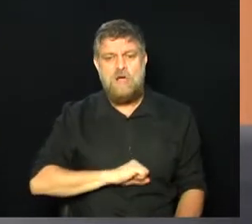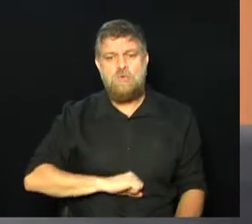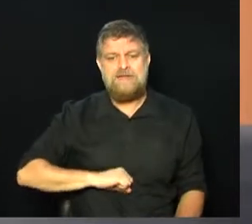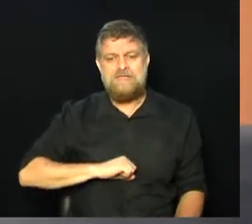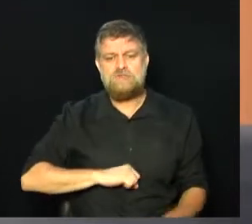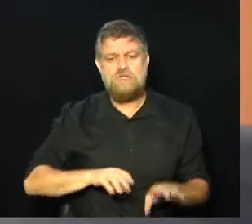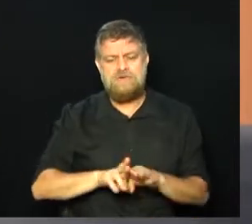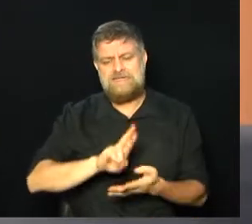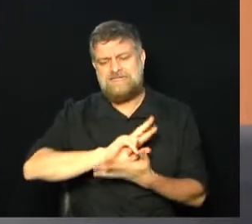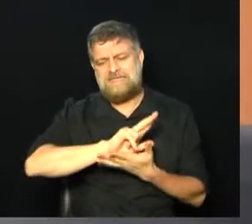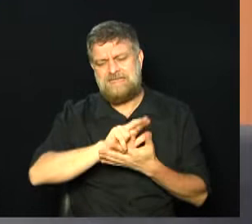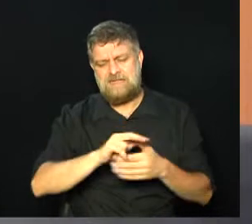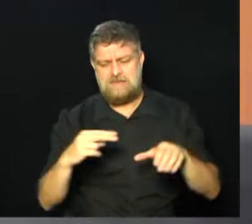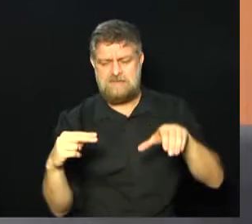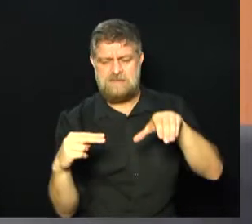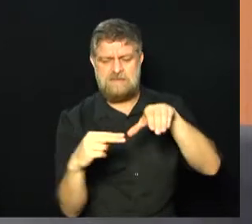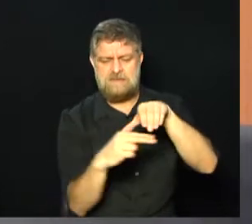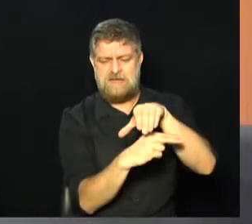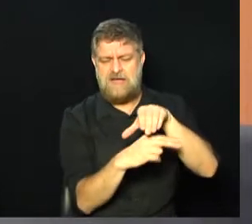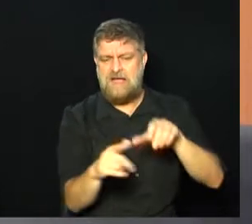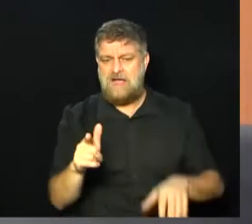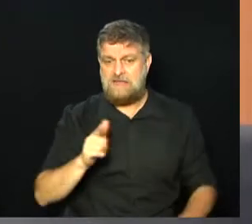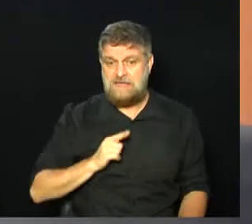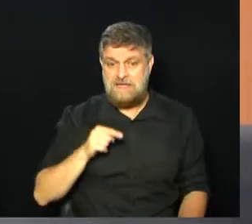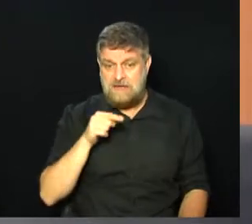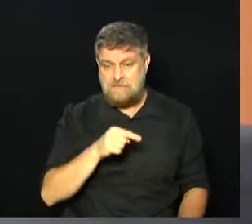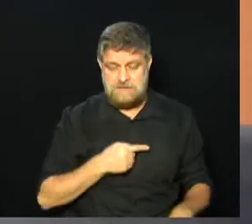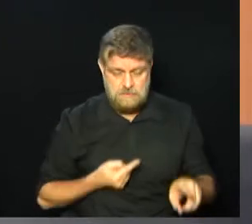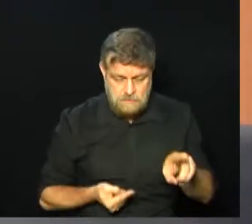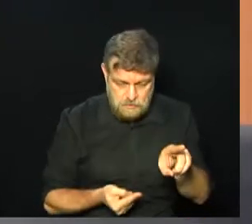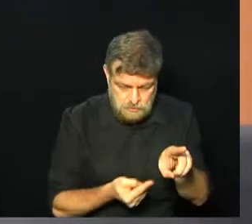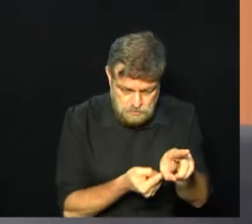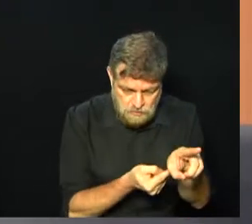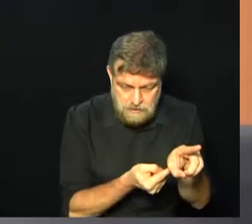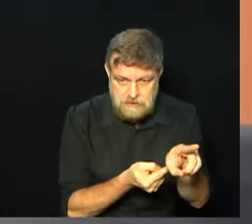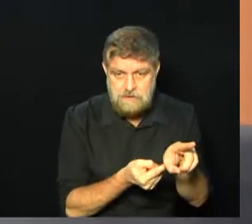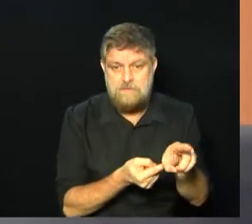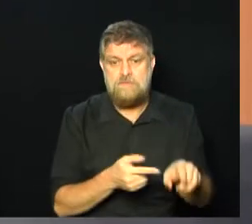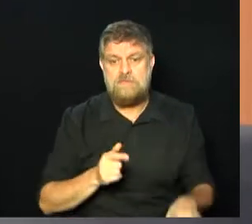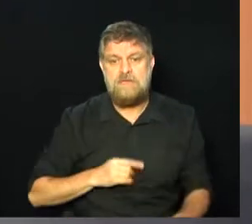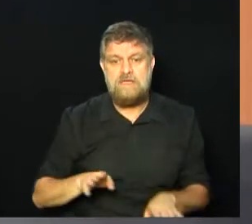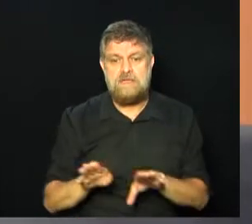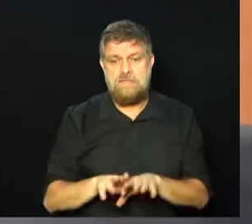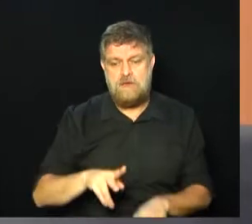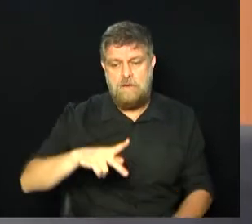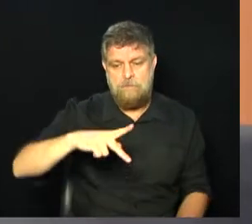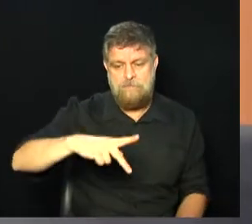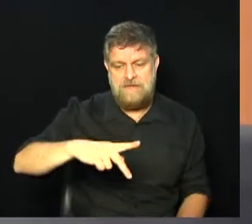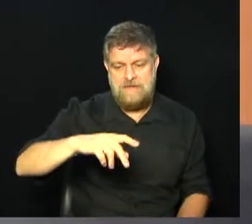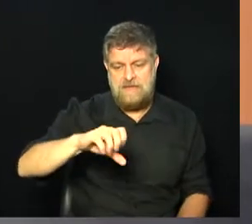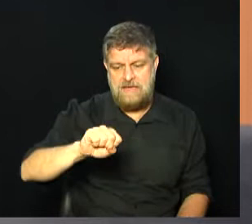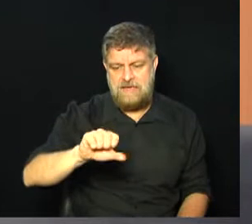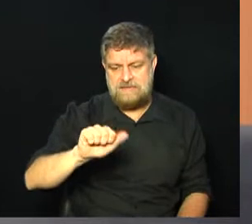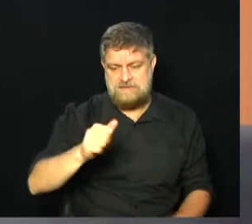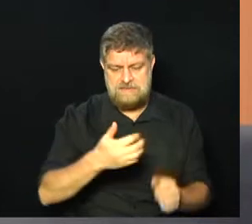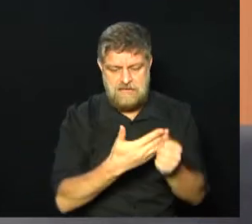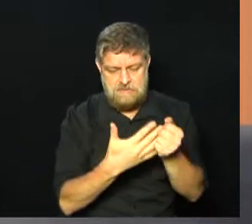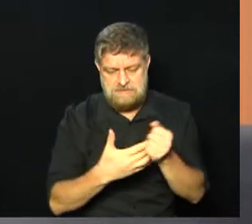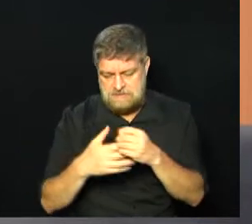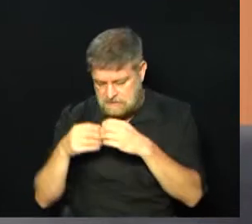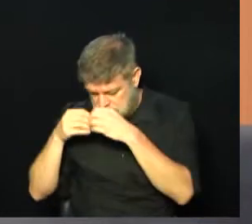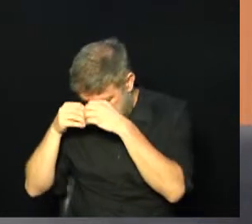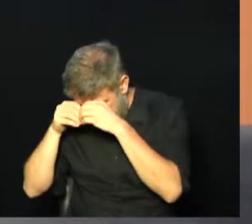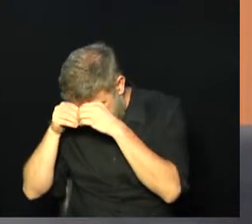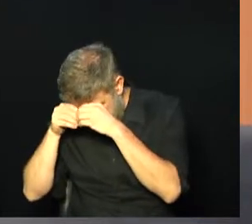ressonância, porque o toque e o PSA são os mais indicados para o rastreamento inicial